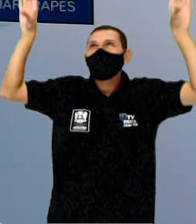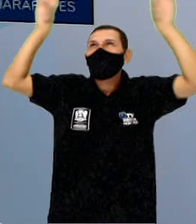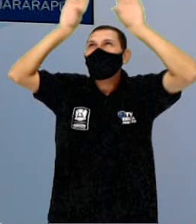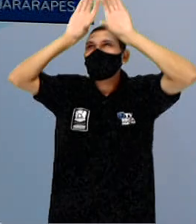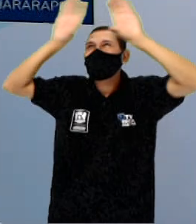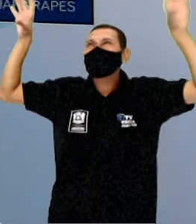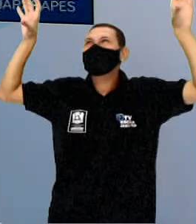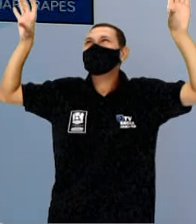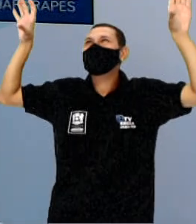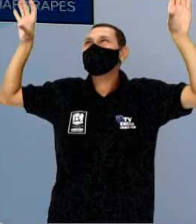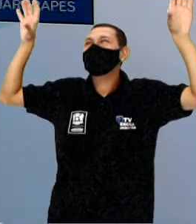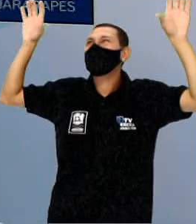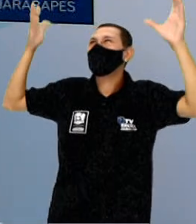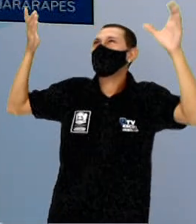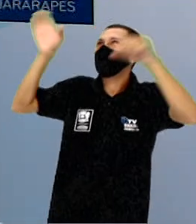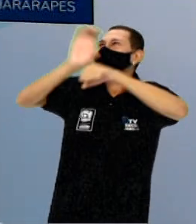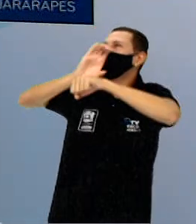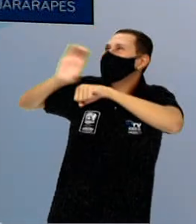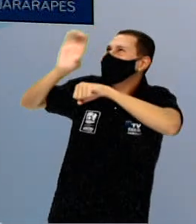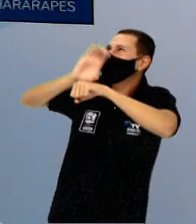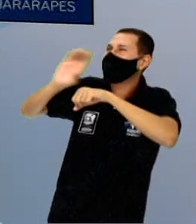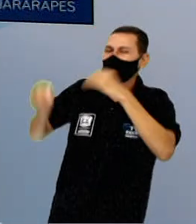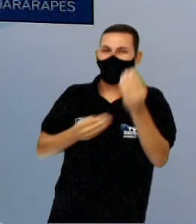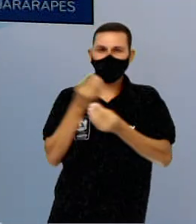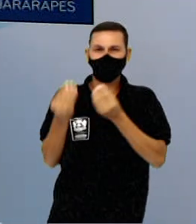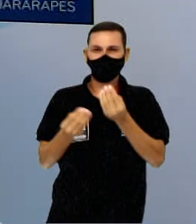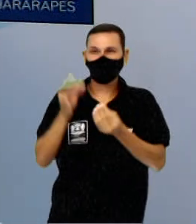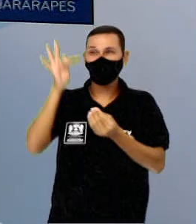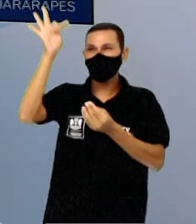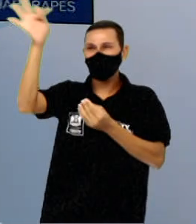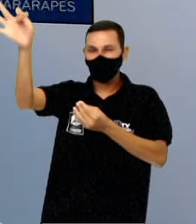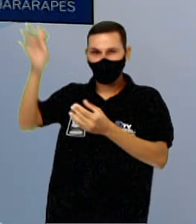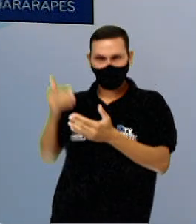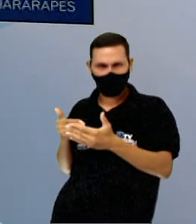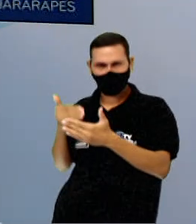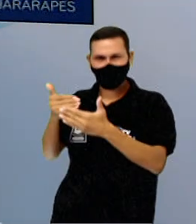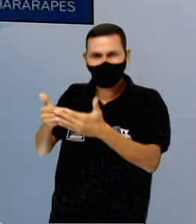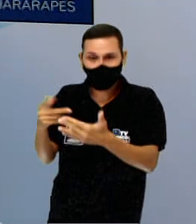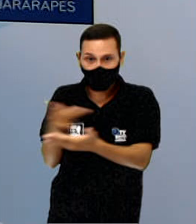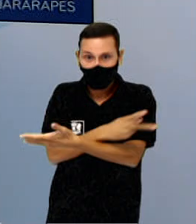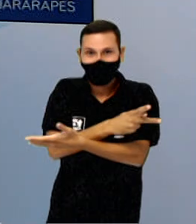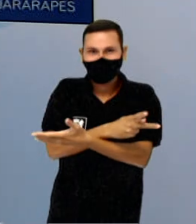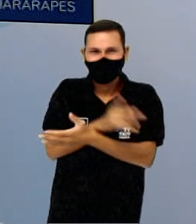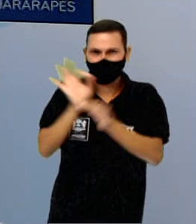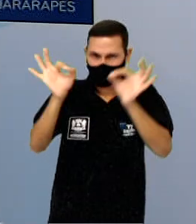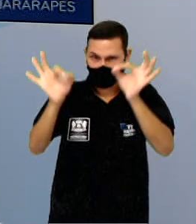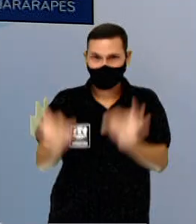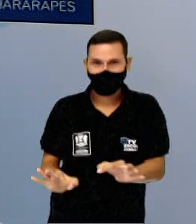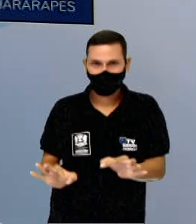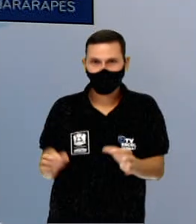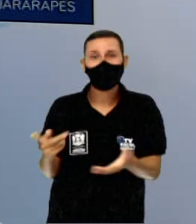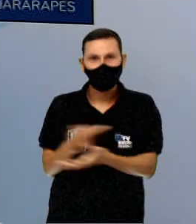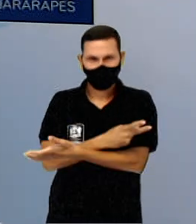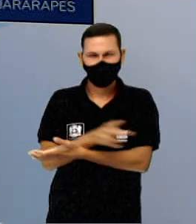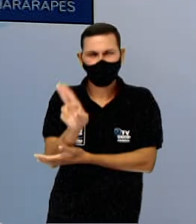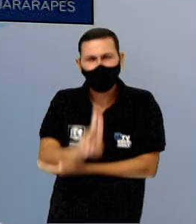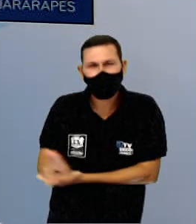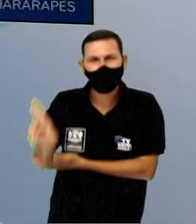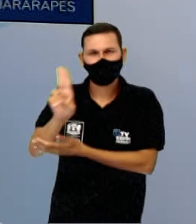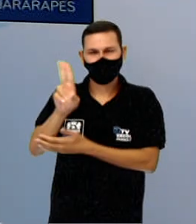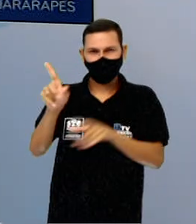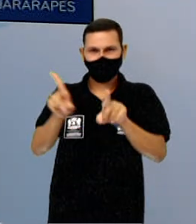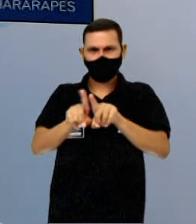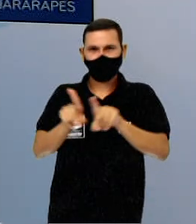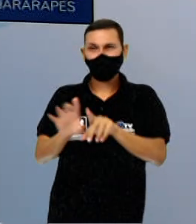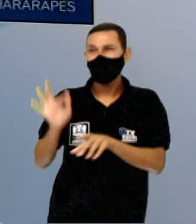não é isso então como é um futuro que já está quase que completamente certo de acontecer a gente vai usar também